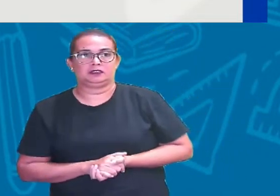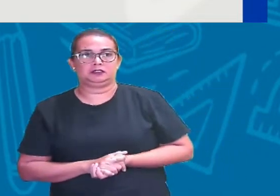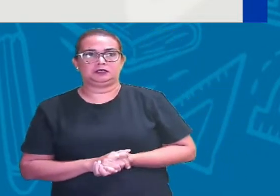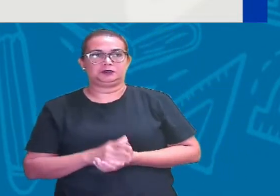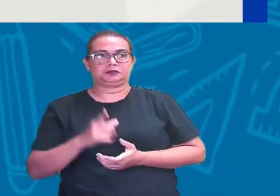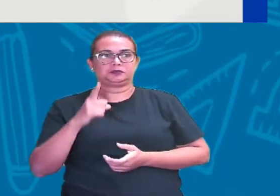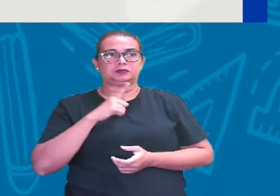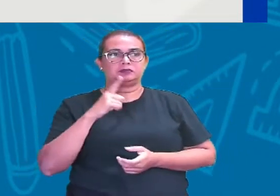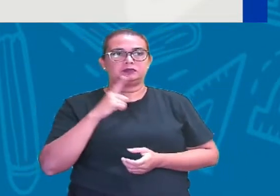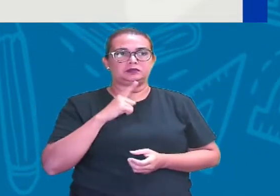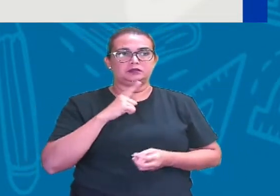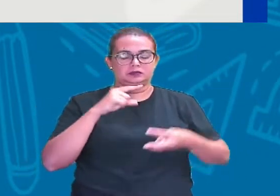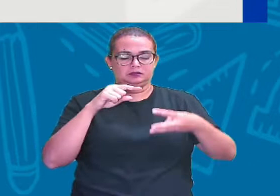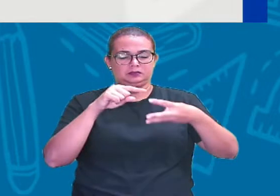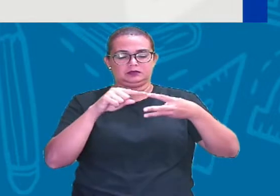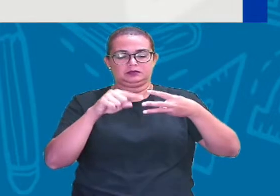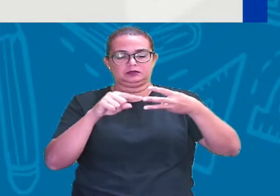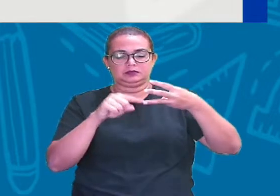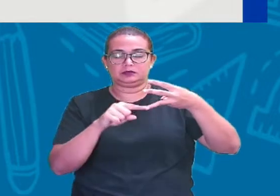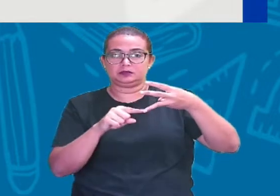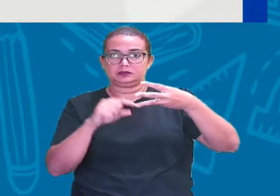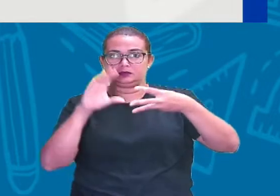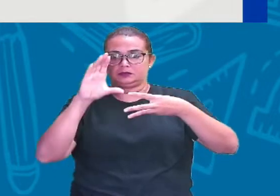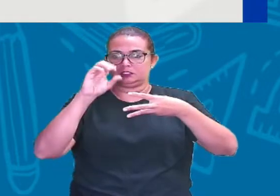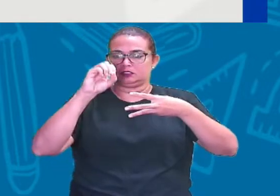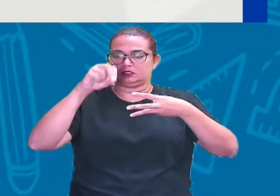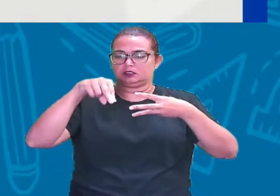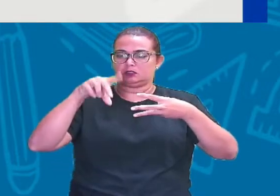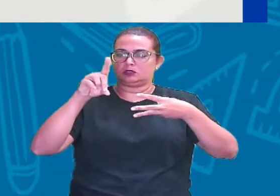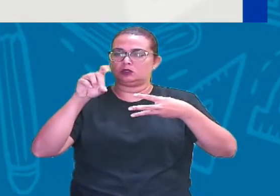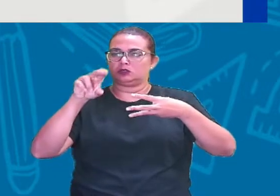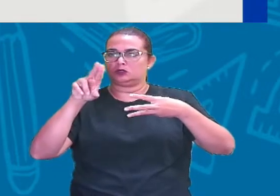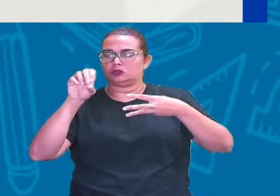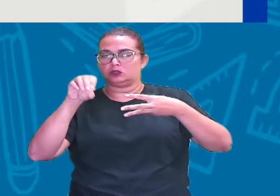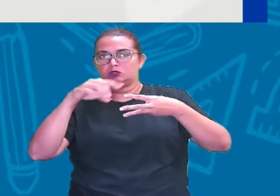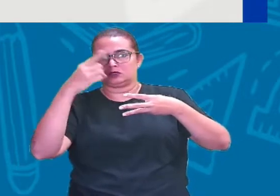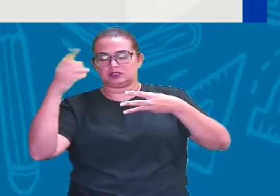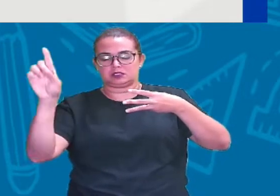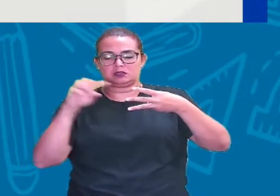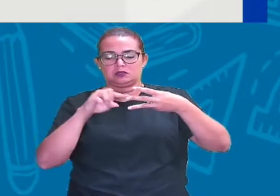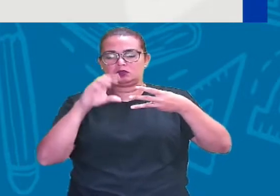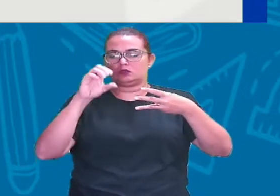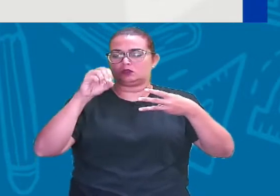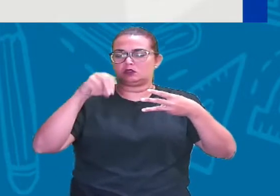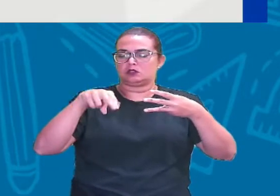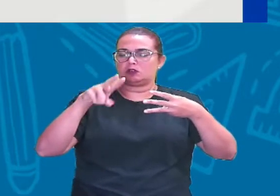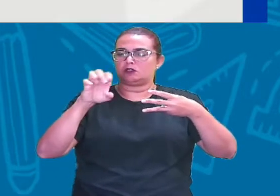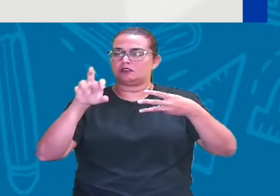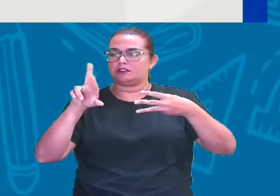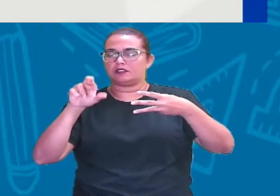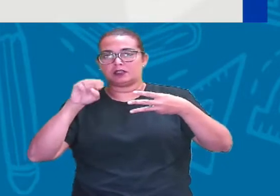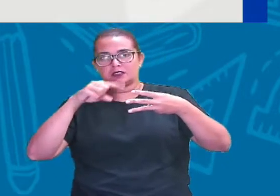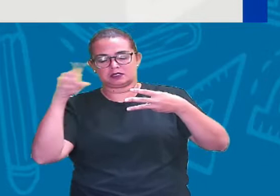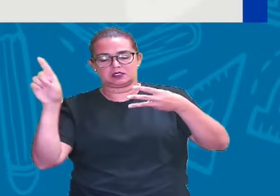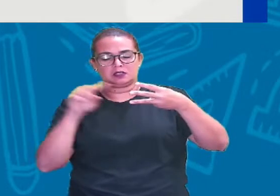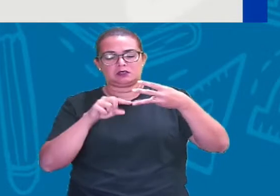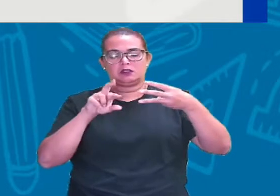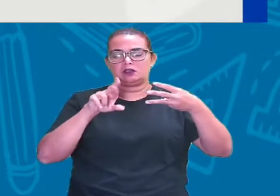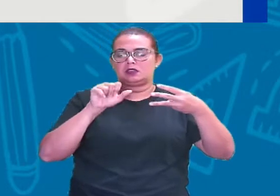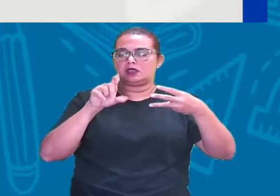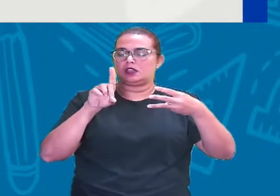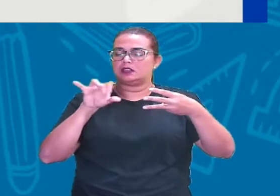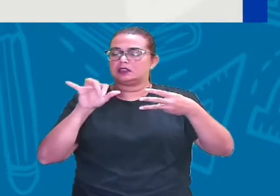condução, convecção e irradiação. Vamos começar a ver cada uma dessas aí separadamente?